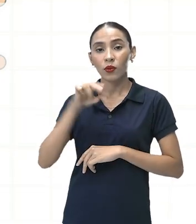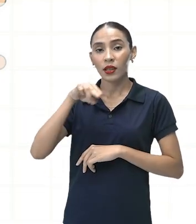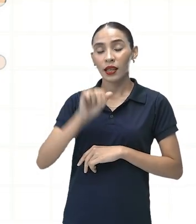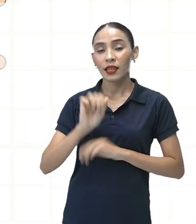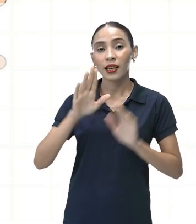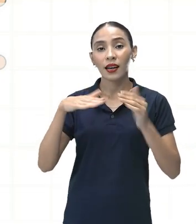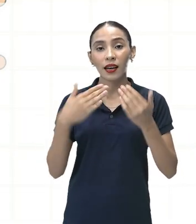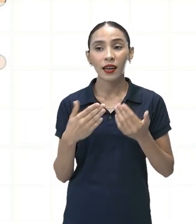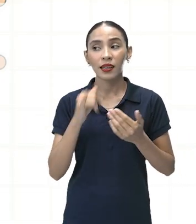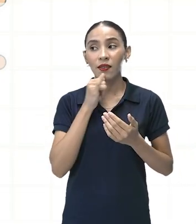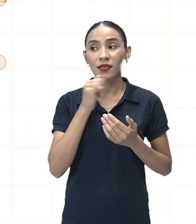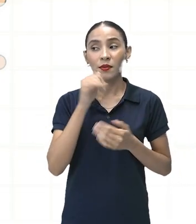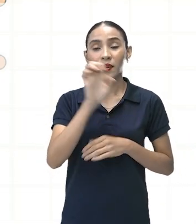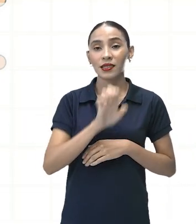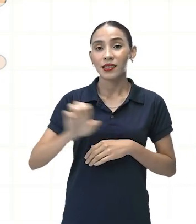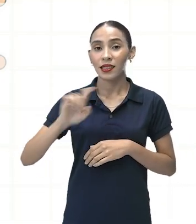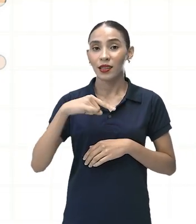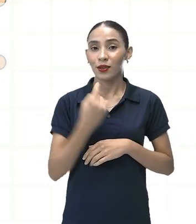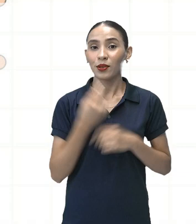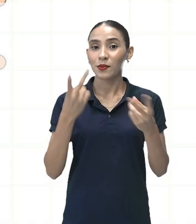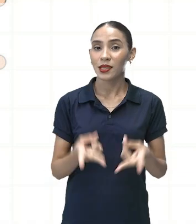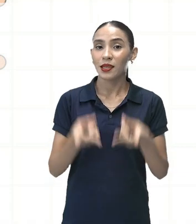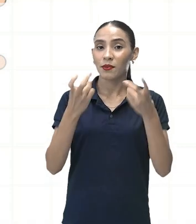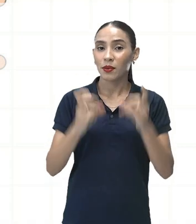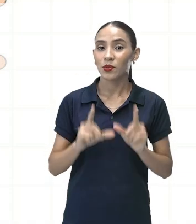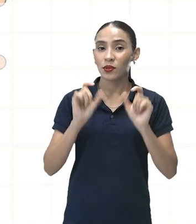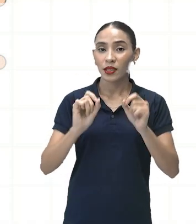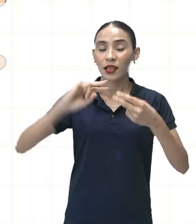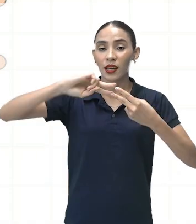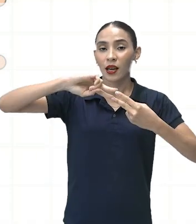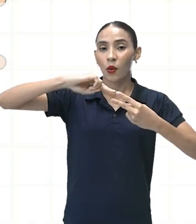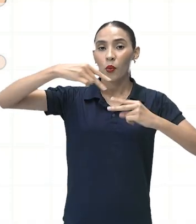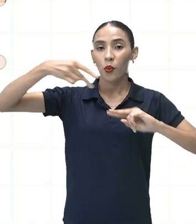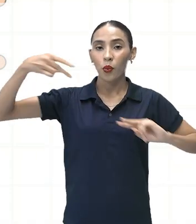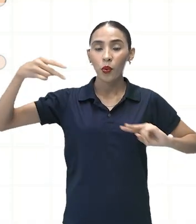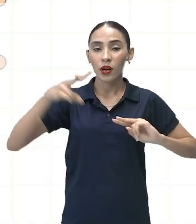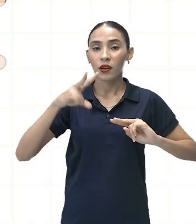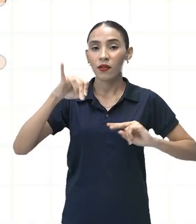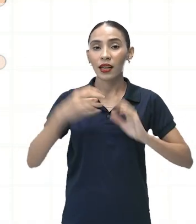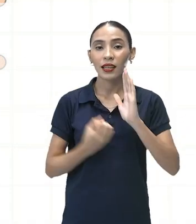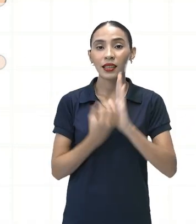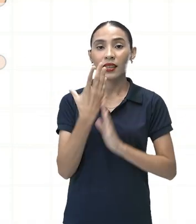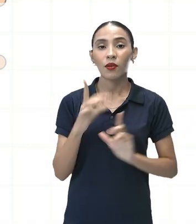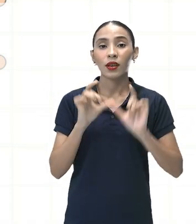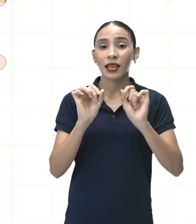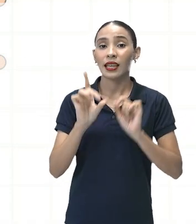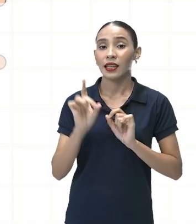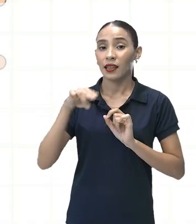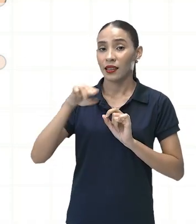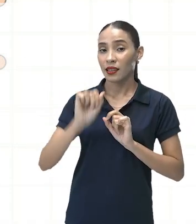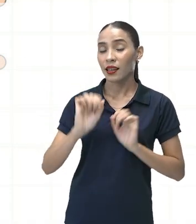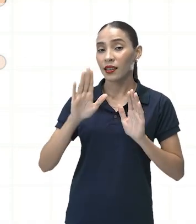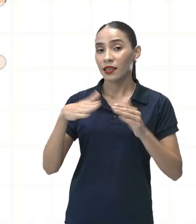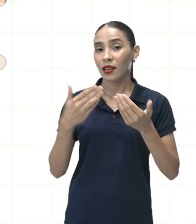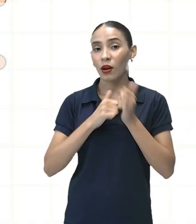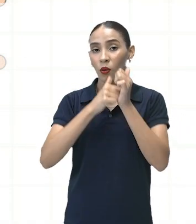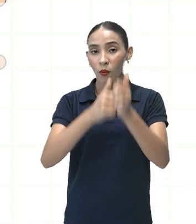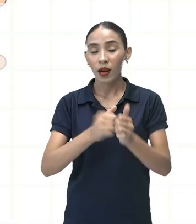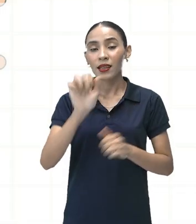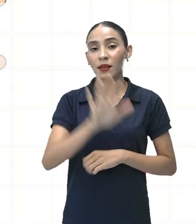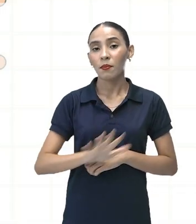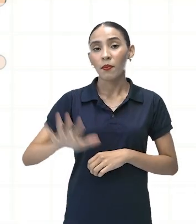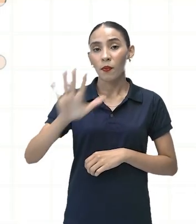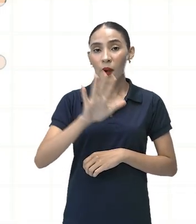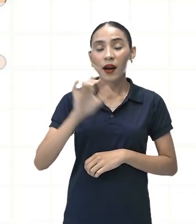material genético, que é o DNA. Então, à nossa esquerda, nós conseguimos observar a dupla hélice que forma o